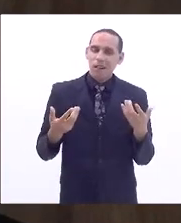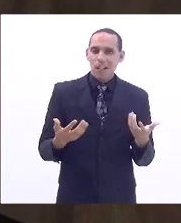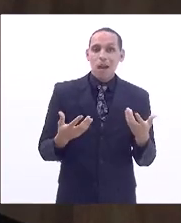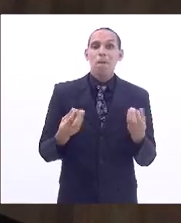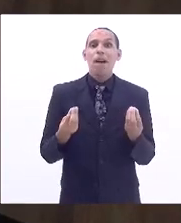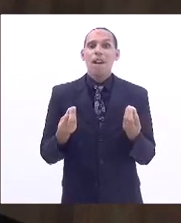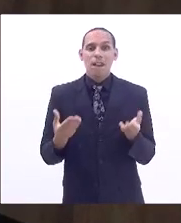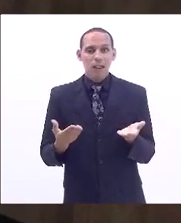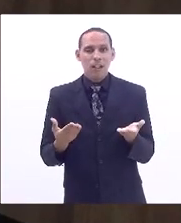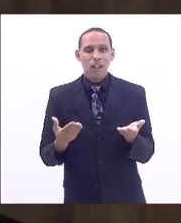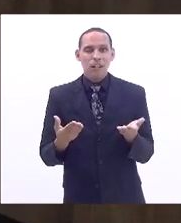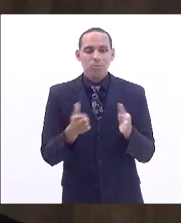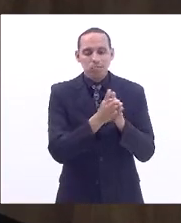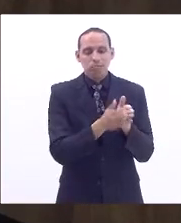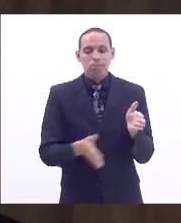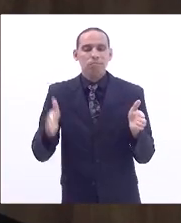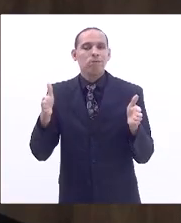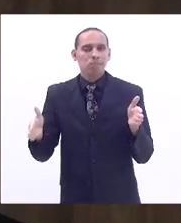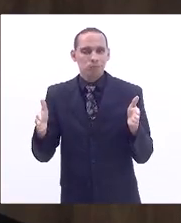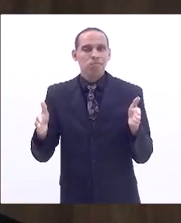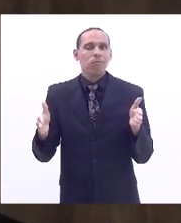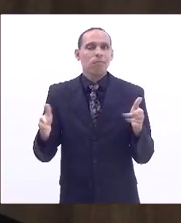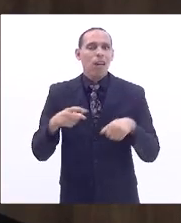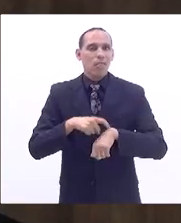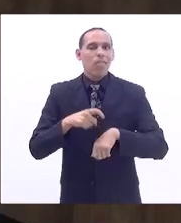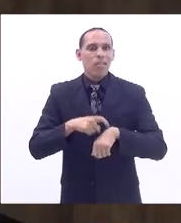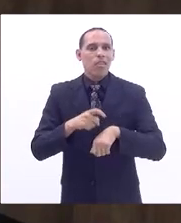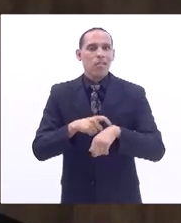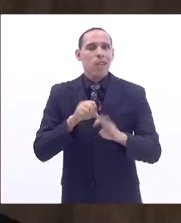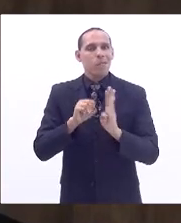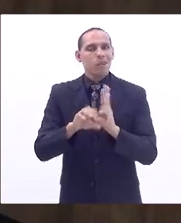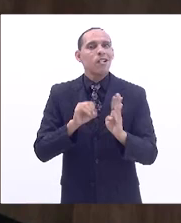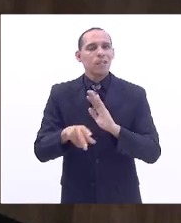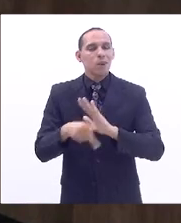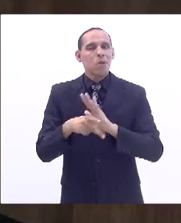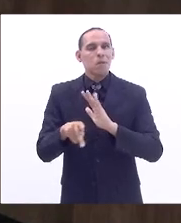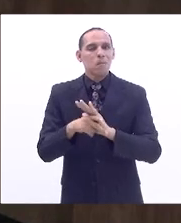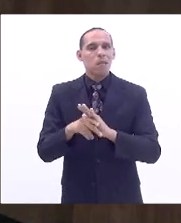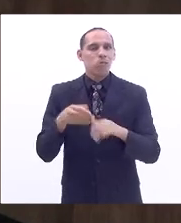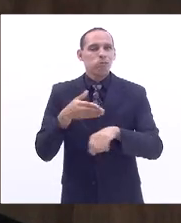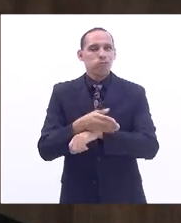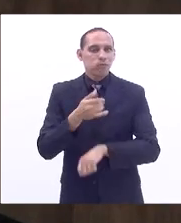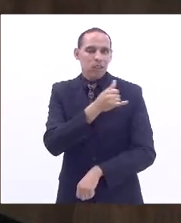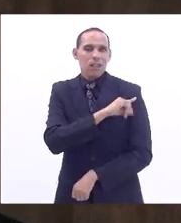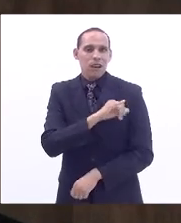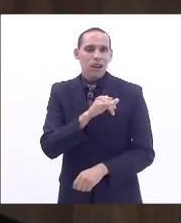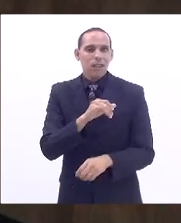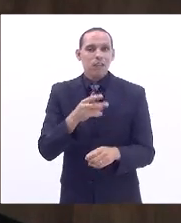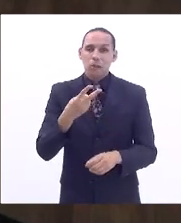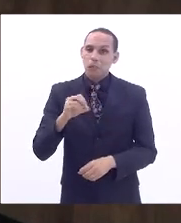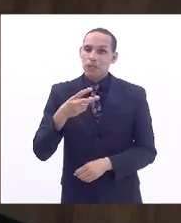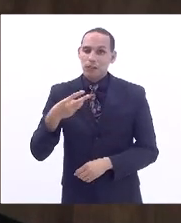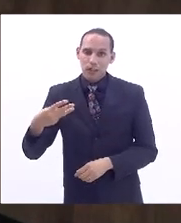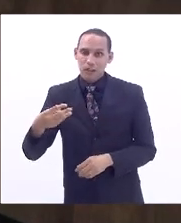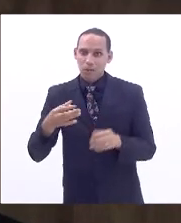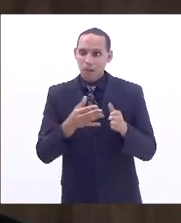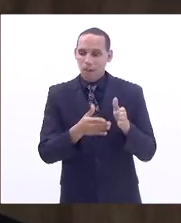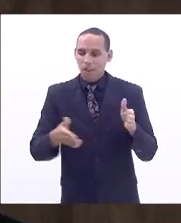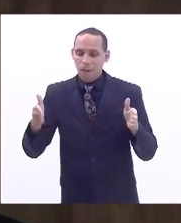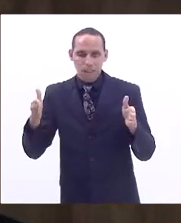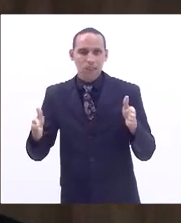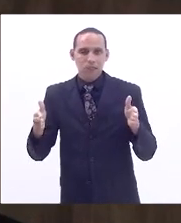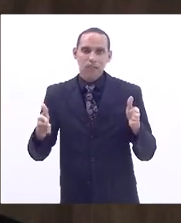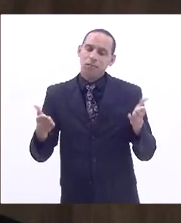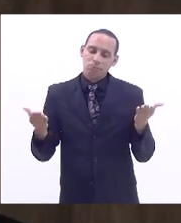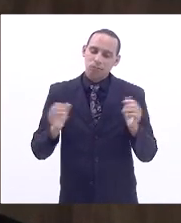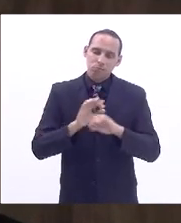para que possa ver a extensão do benefício do super RJ até 2023 enfim obviamente